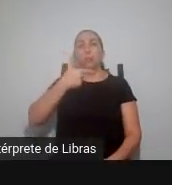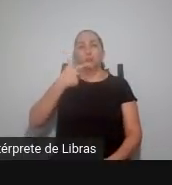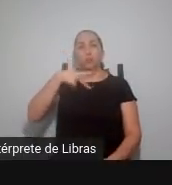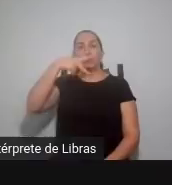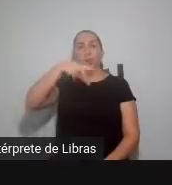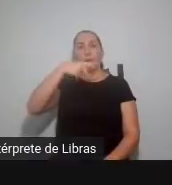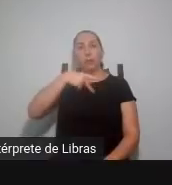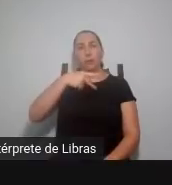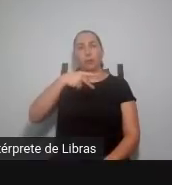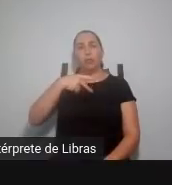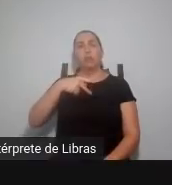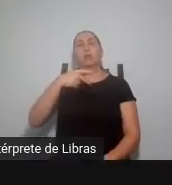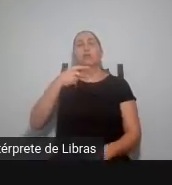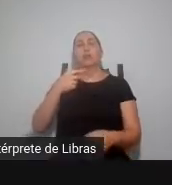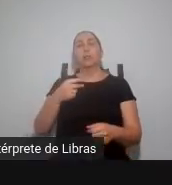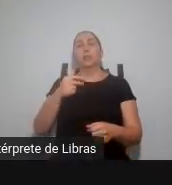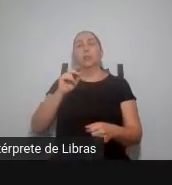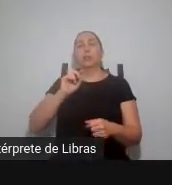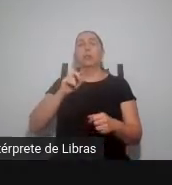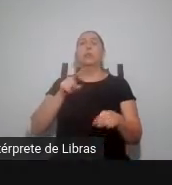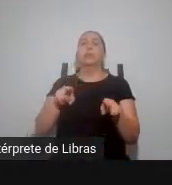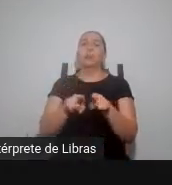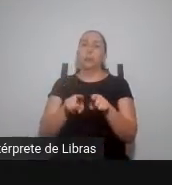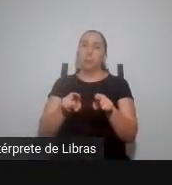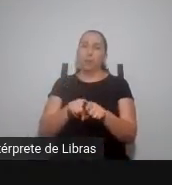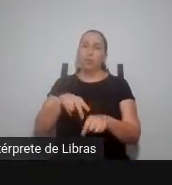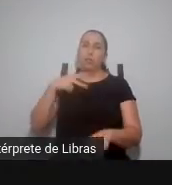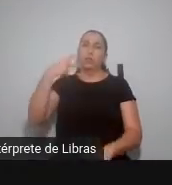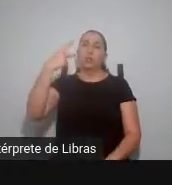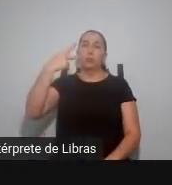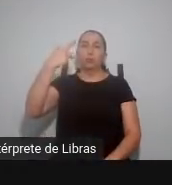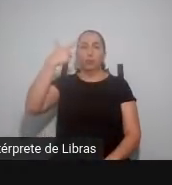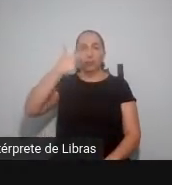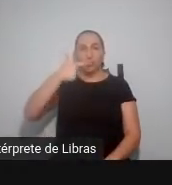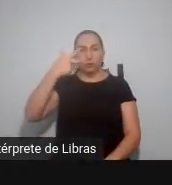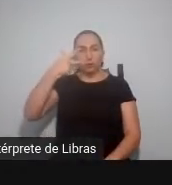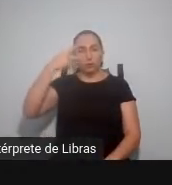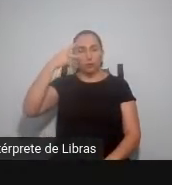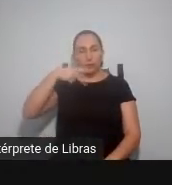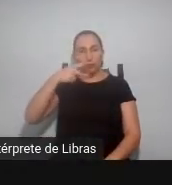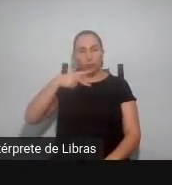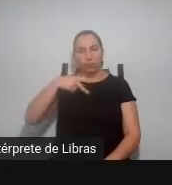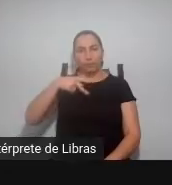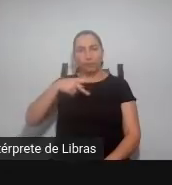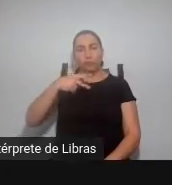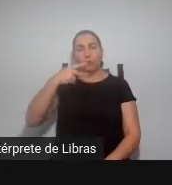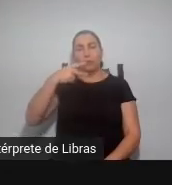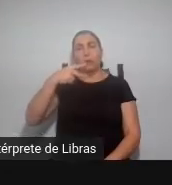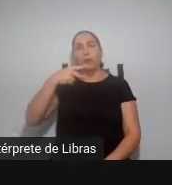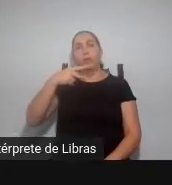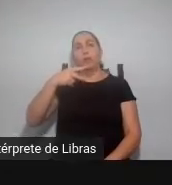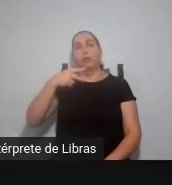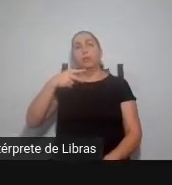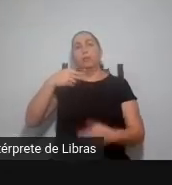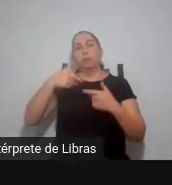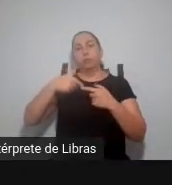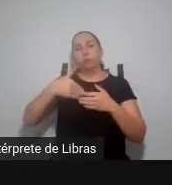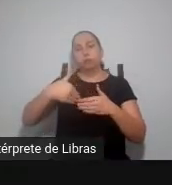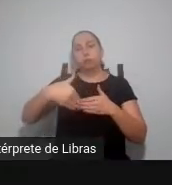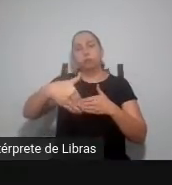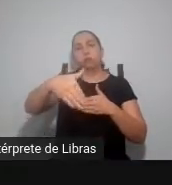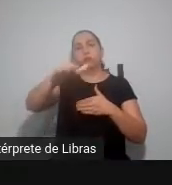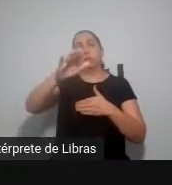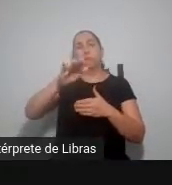professoras do segundo período no segundo semestre e que se estende ensino fundamental. Num